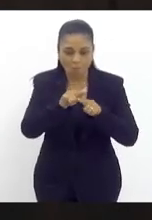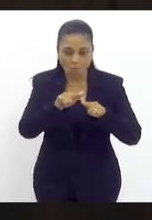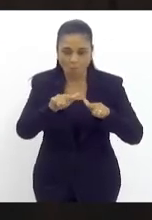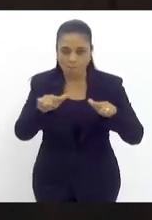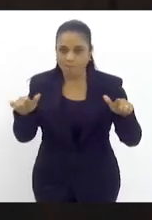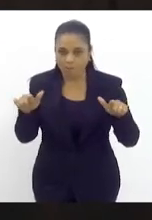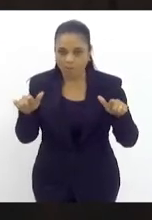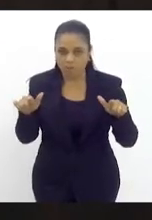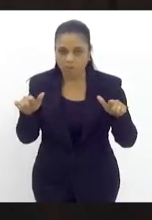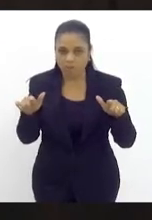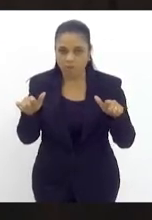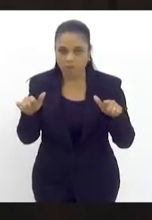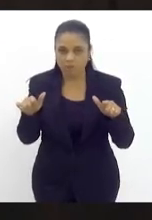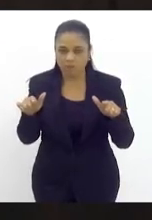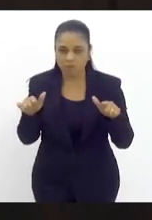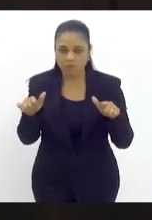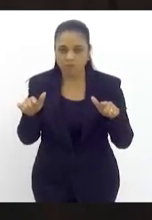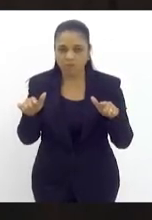Sim.